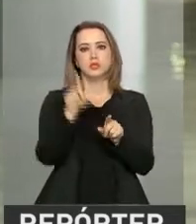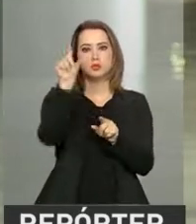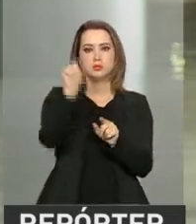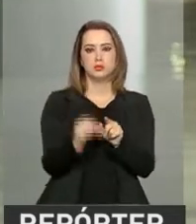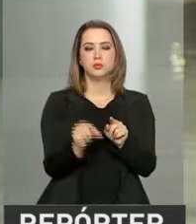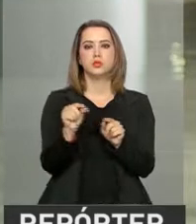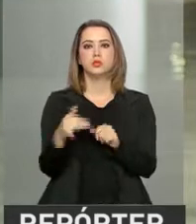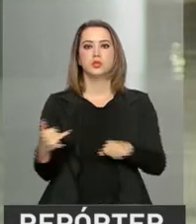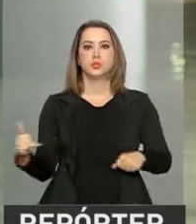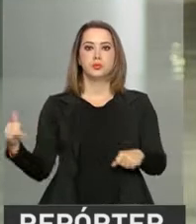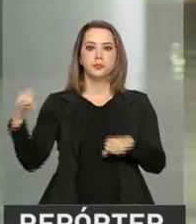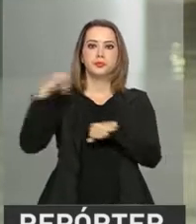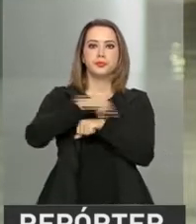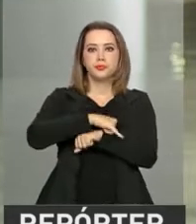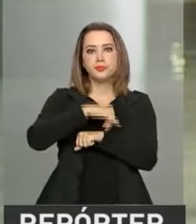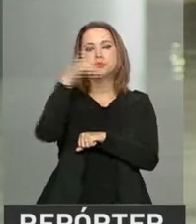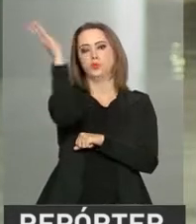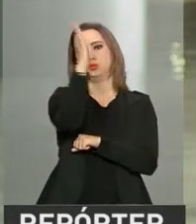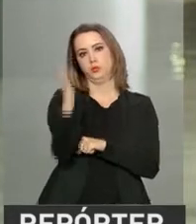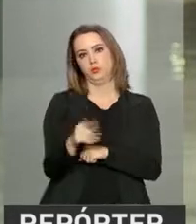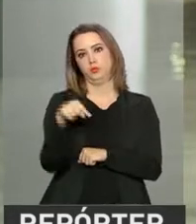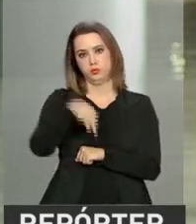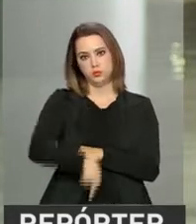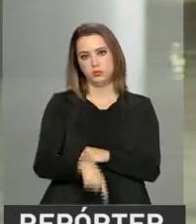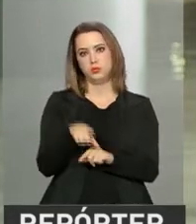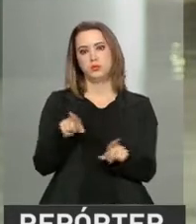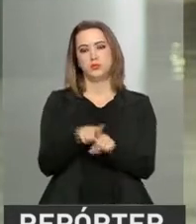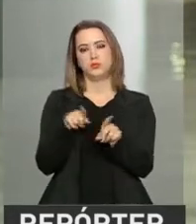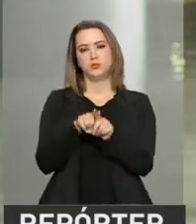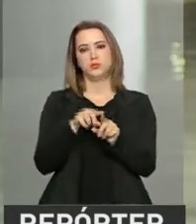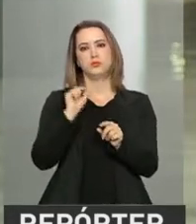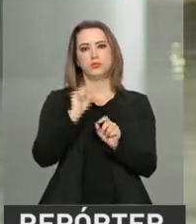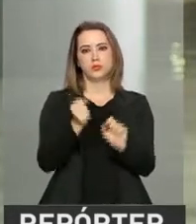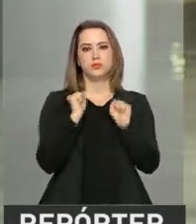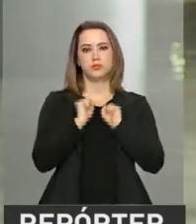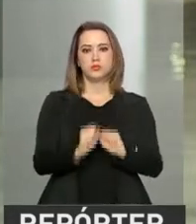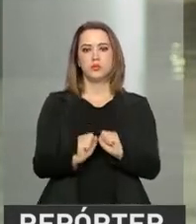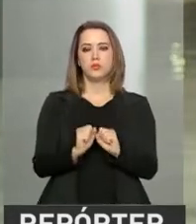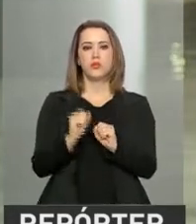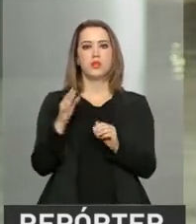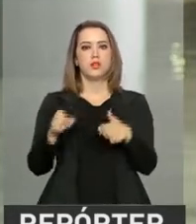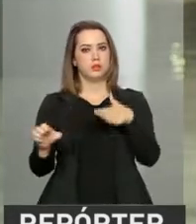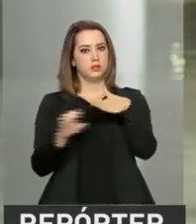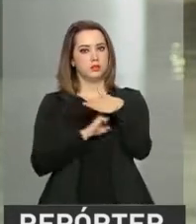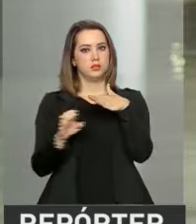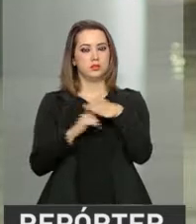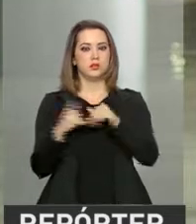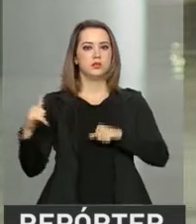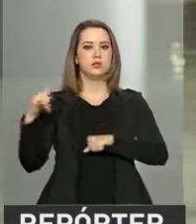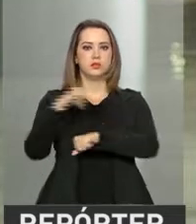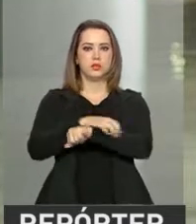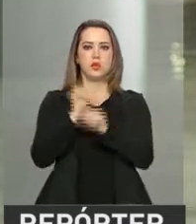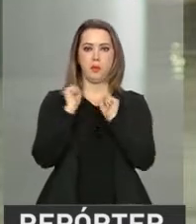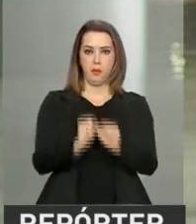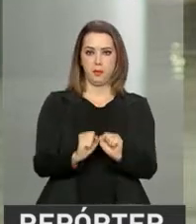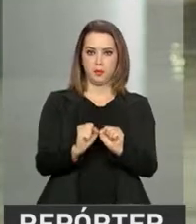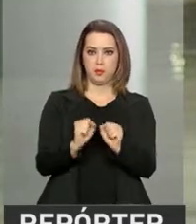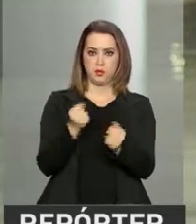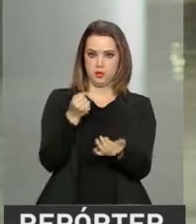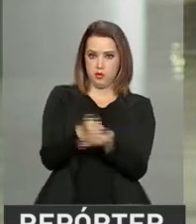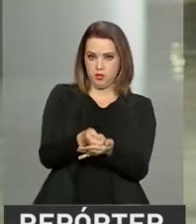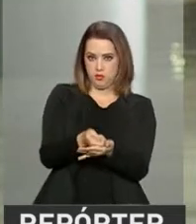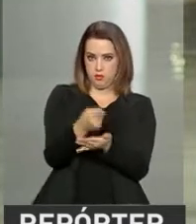conta dessa queda na arrecadação e da crise econômica, e a possibilidade das empresas aéreas passarem a cobrar